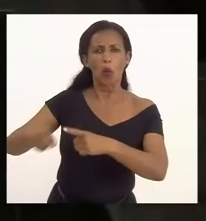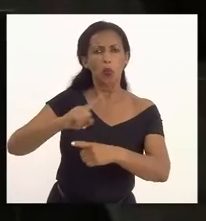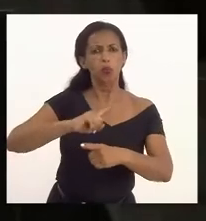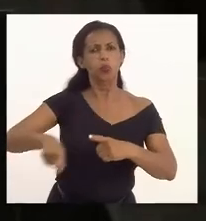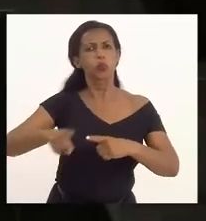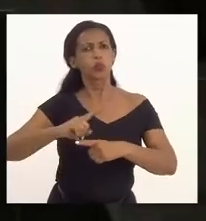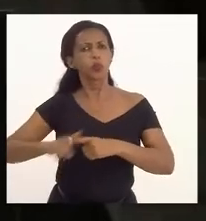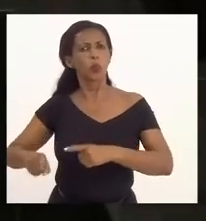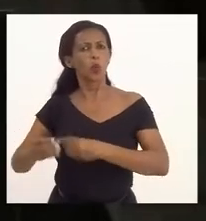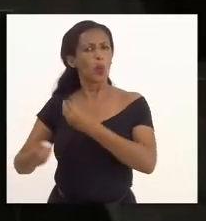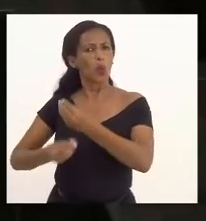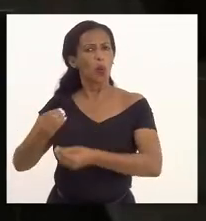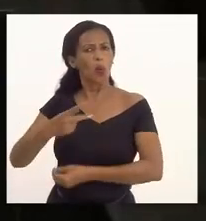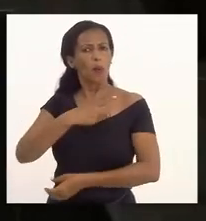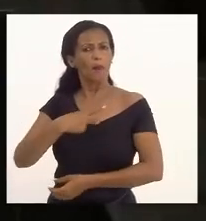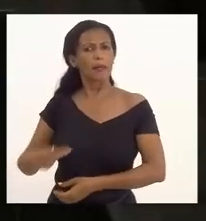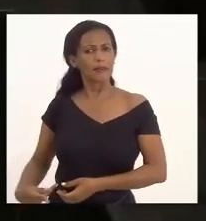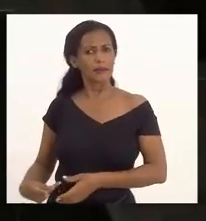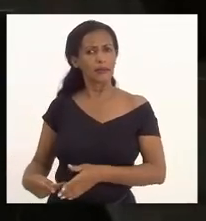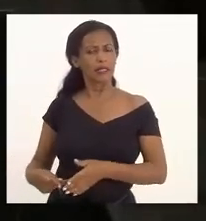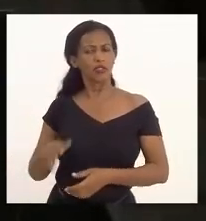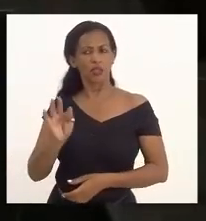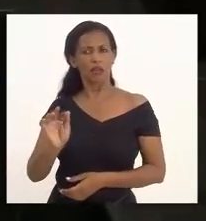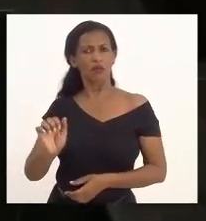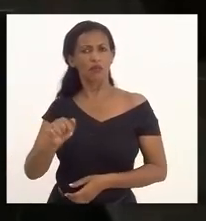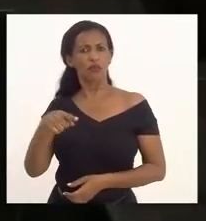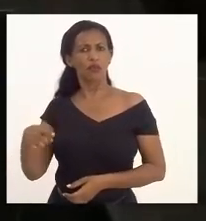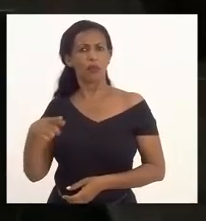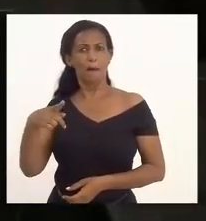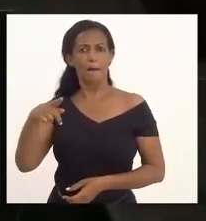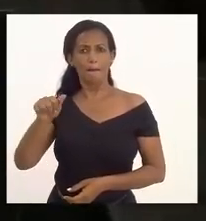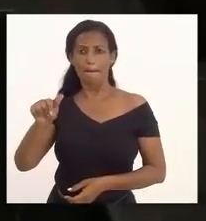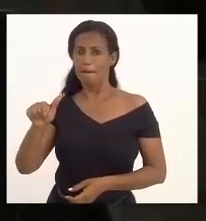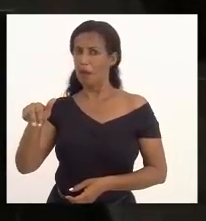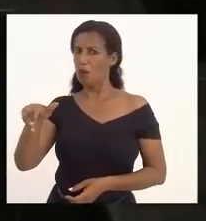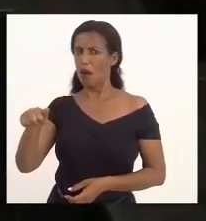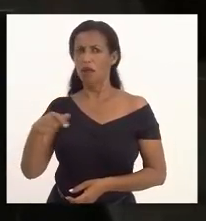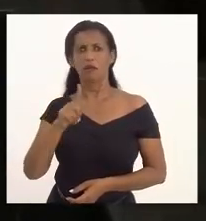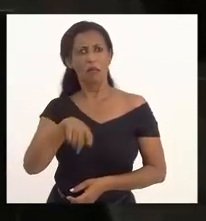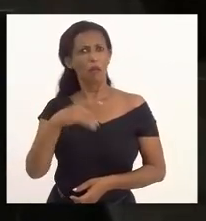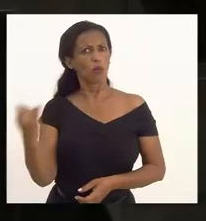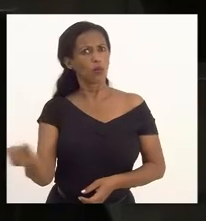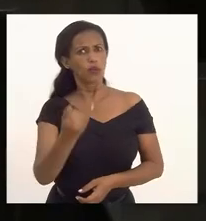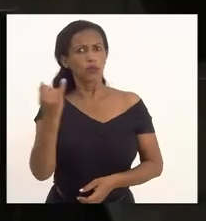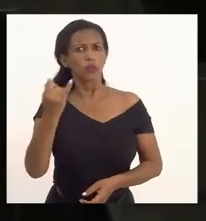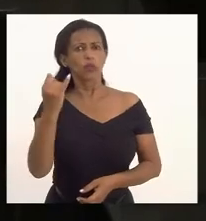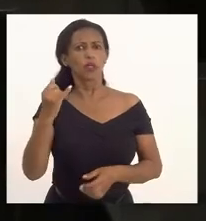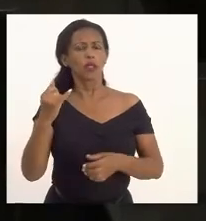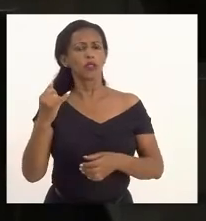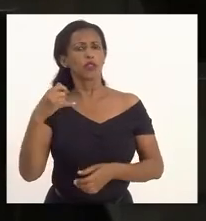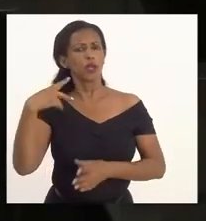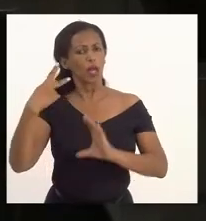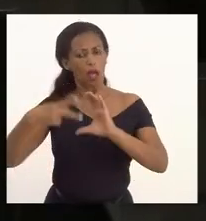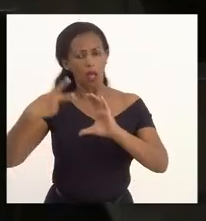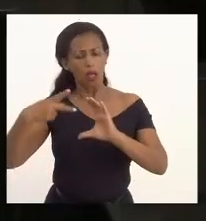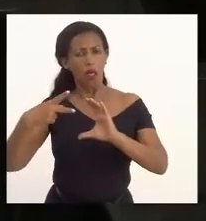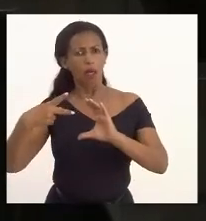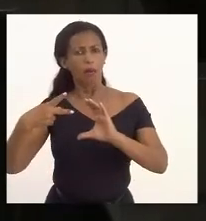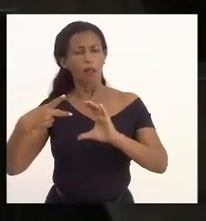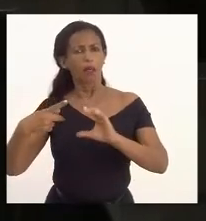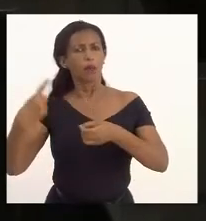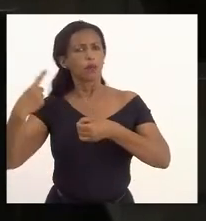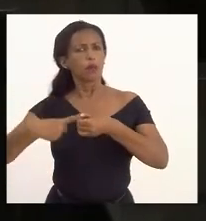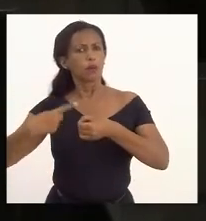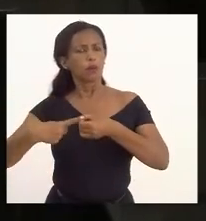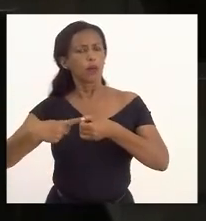prerrogativas como presidente da Fundação Palmares. Portanto, é muito importante que a Câmara Municipal de Niterói, uma casa que tem